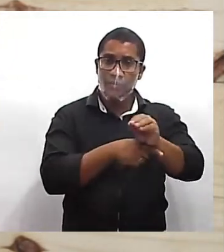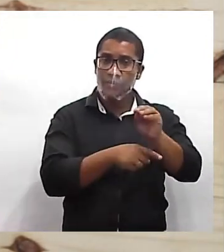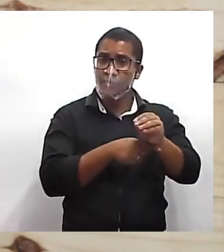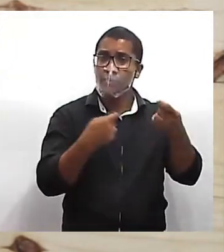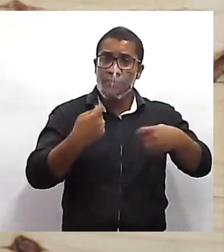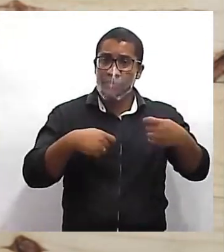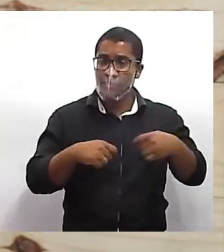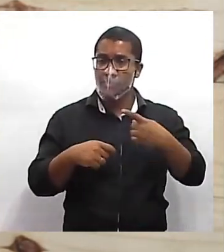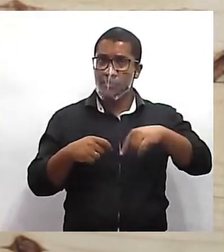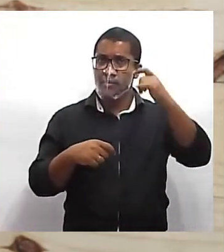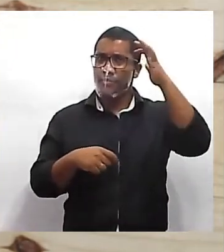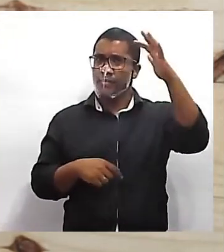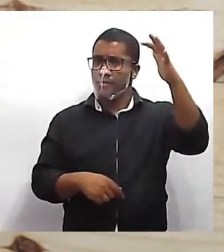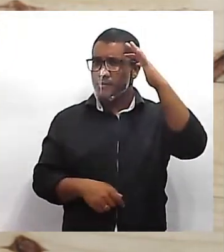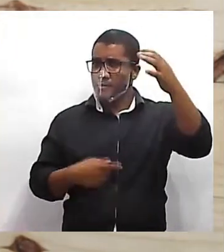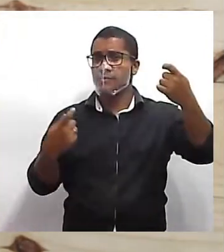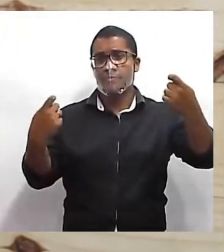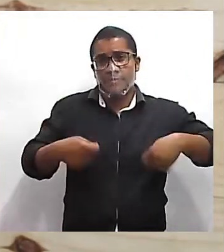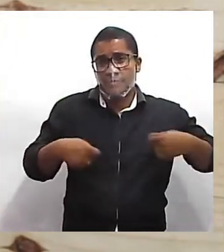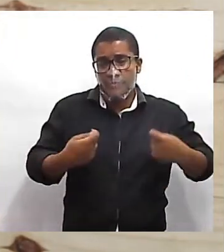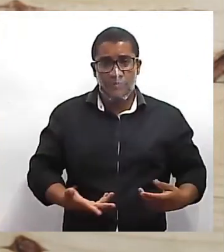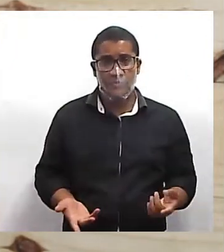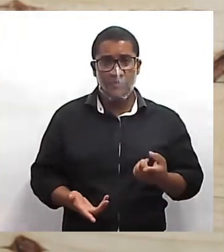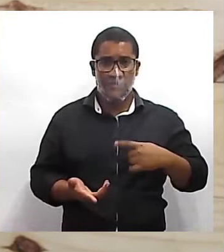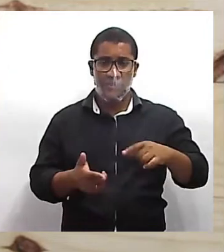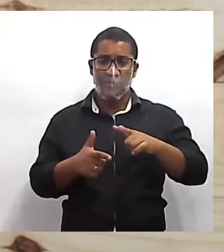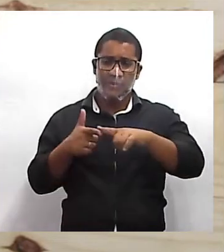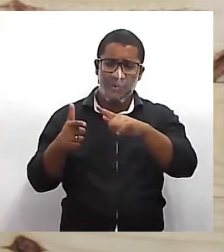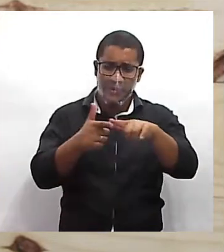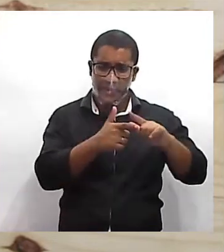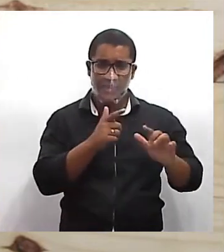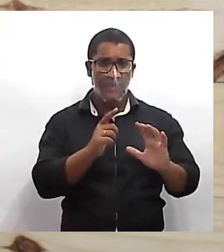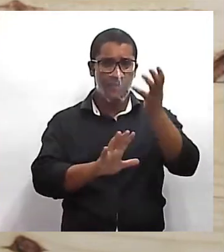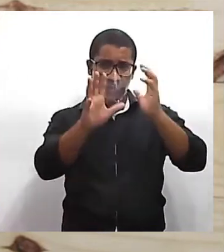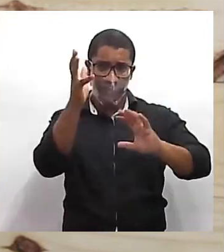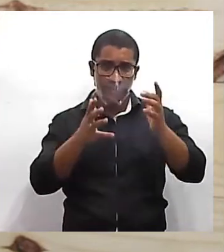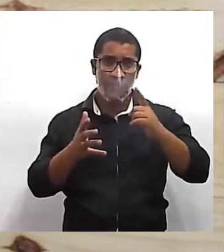reflexão social, é uma reflexão de problemas e mazelas sociais que